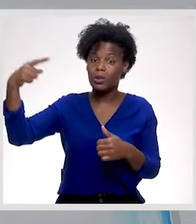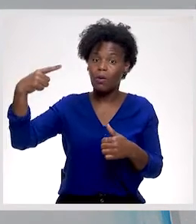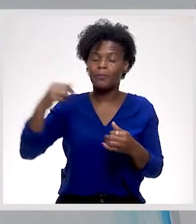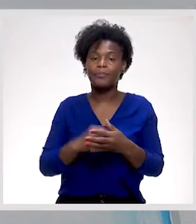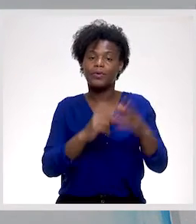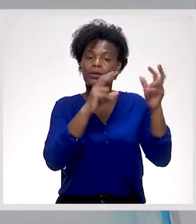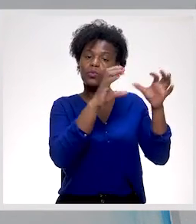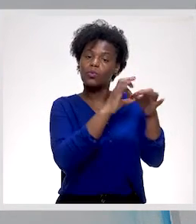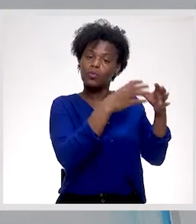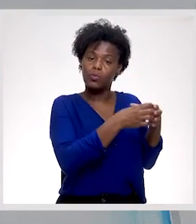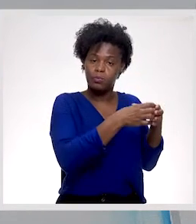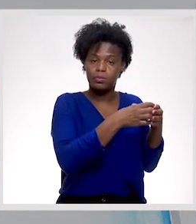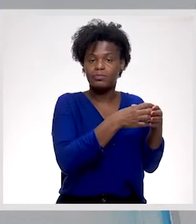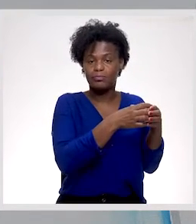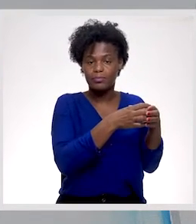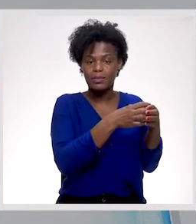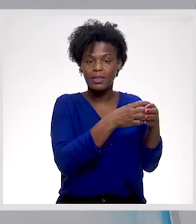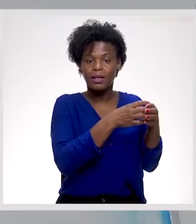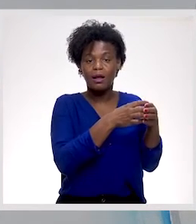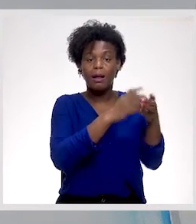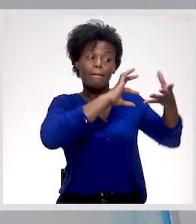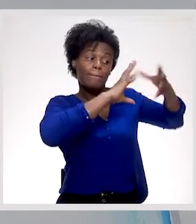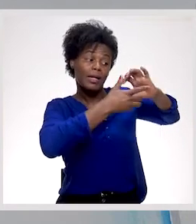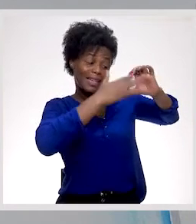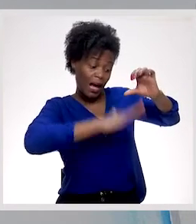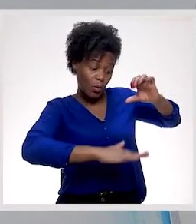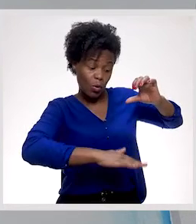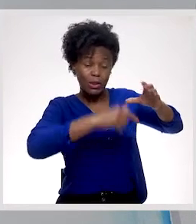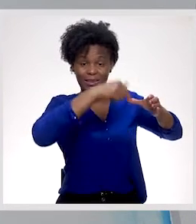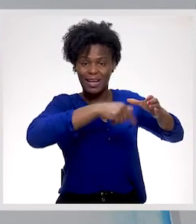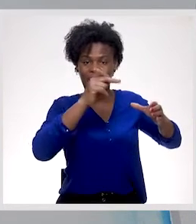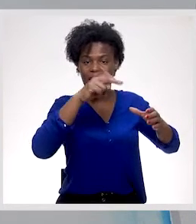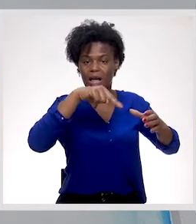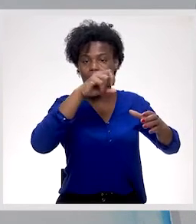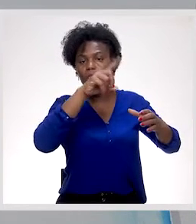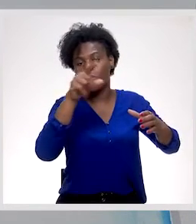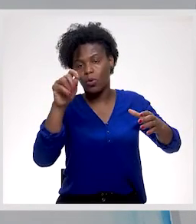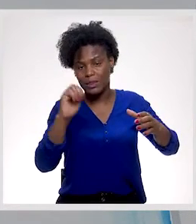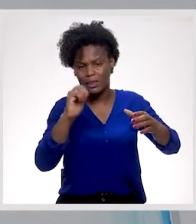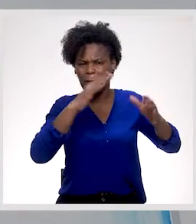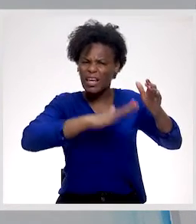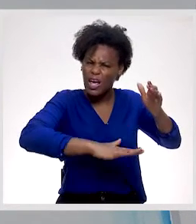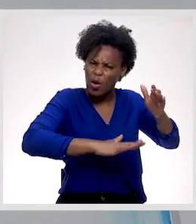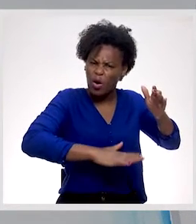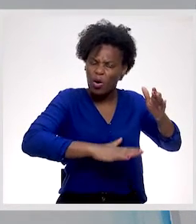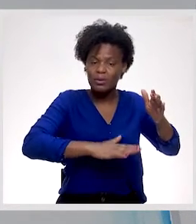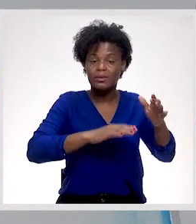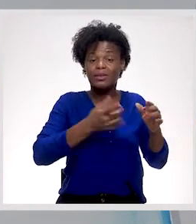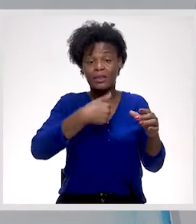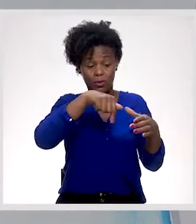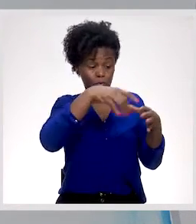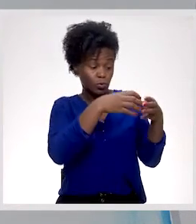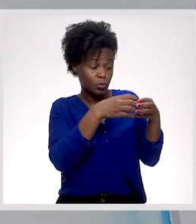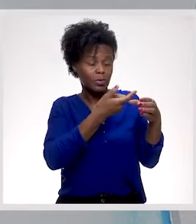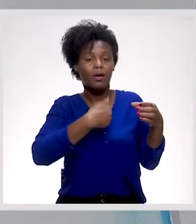planetas anões, dentro desse grupo, o grupo dos planetas anões, nós encontramos o